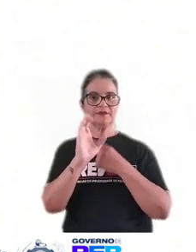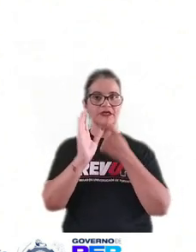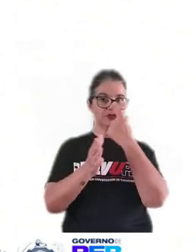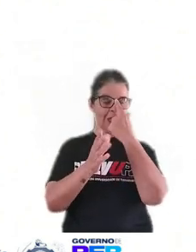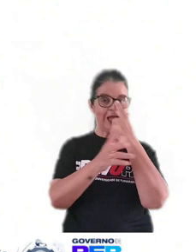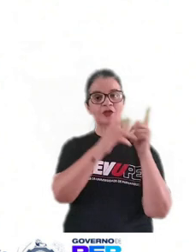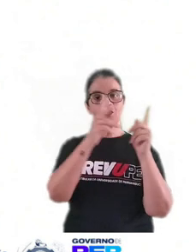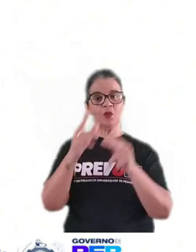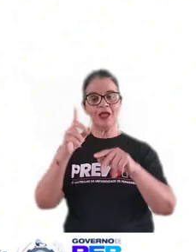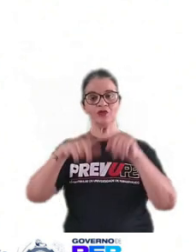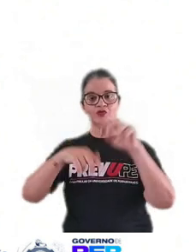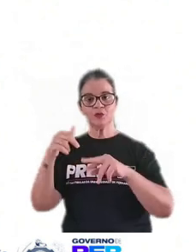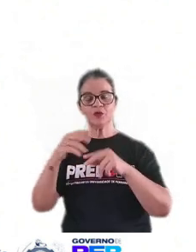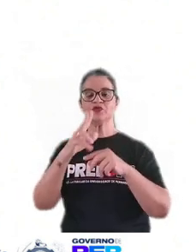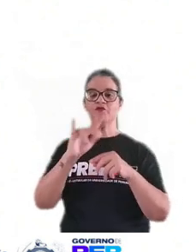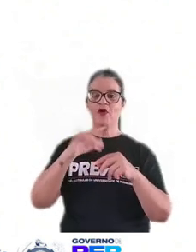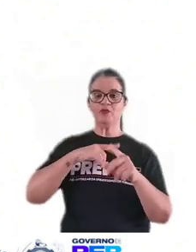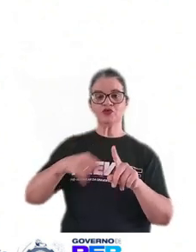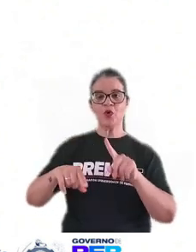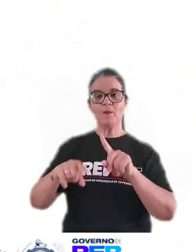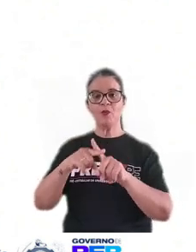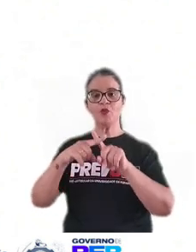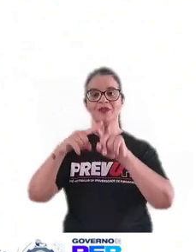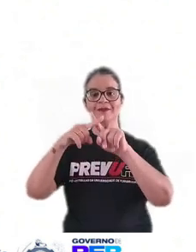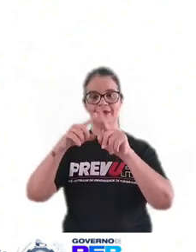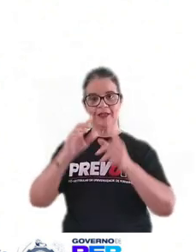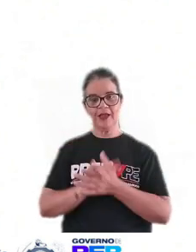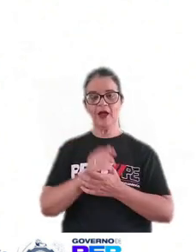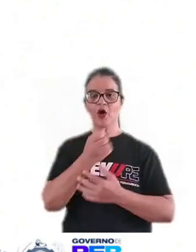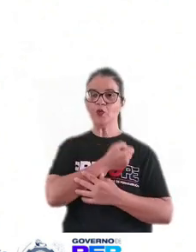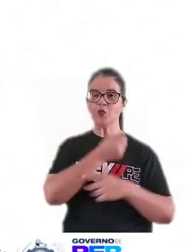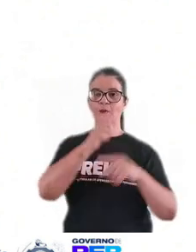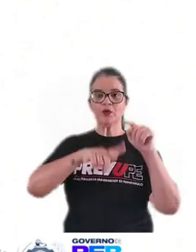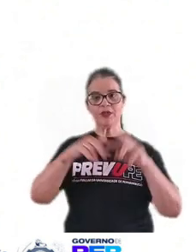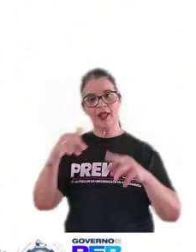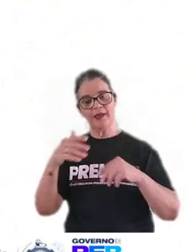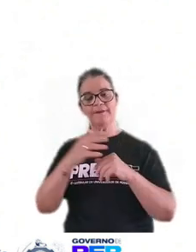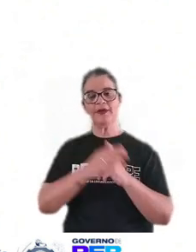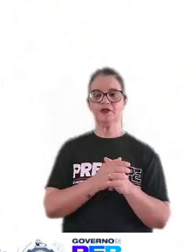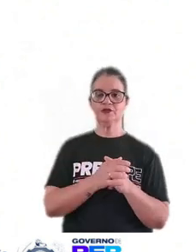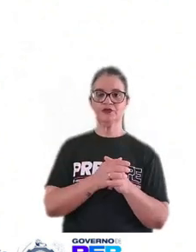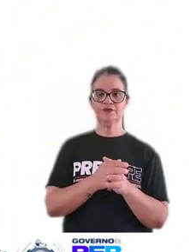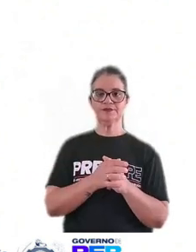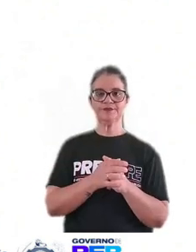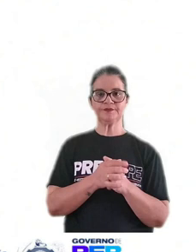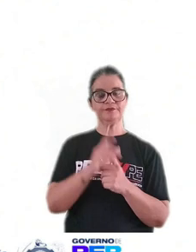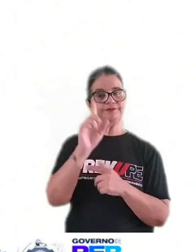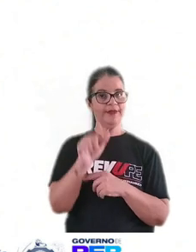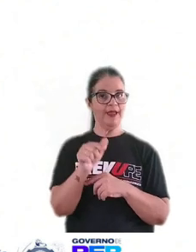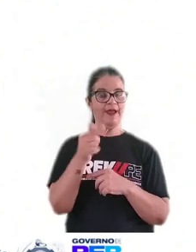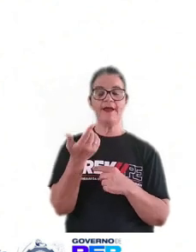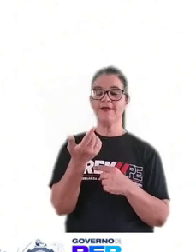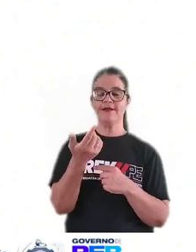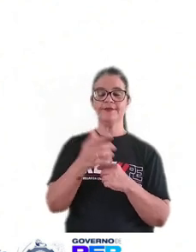já do lado dos produtos vamos multiplicar o número de elementos